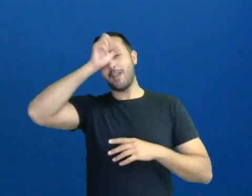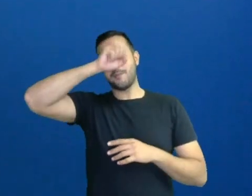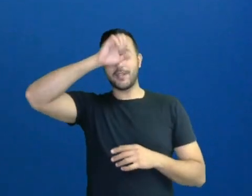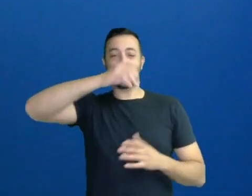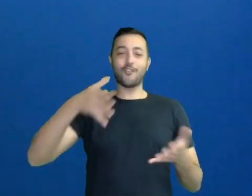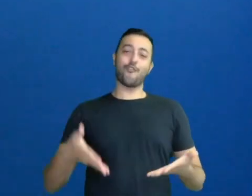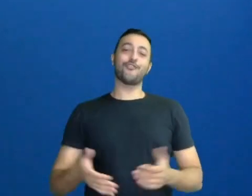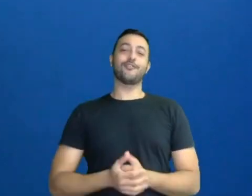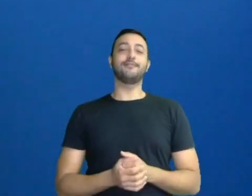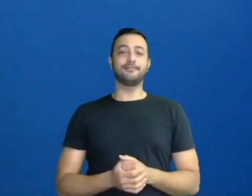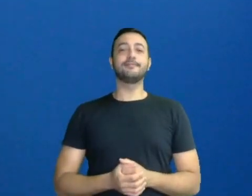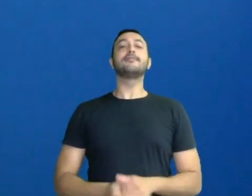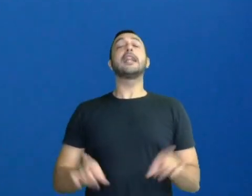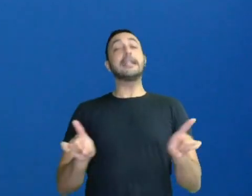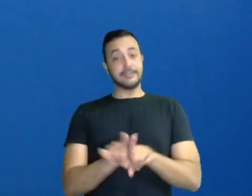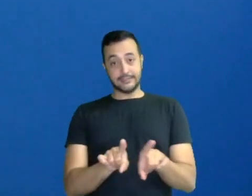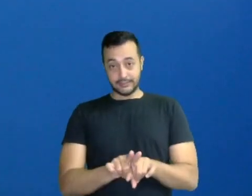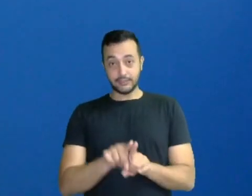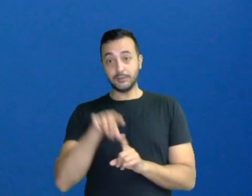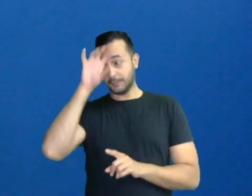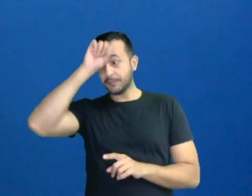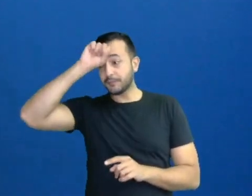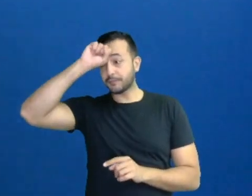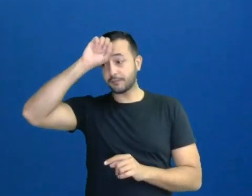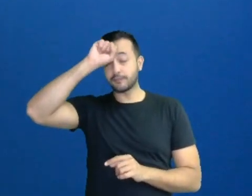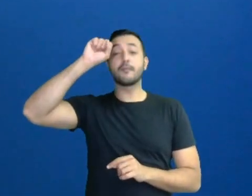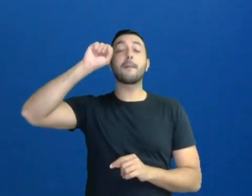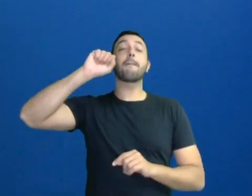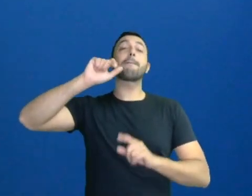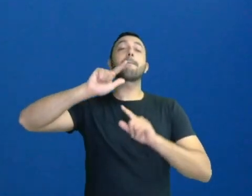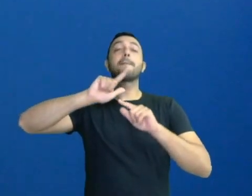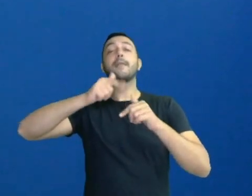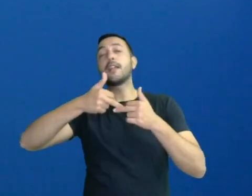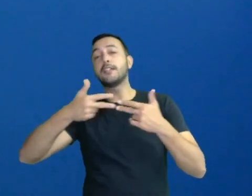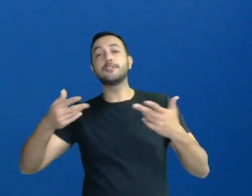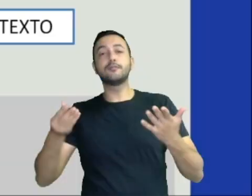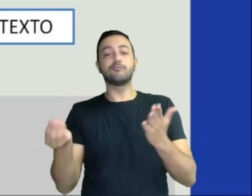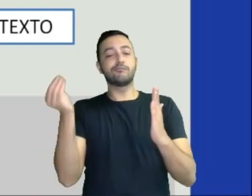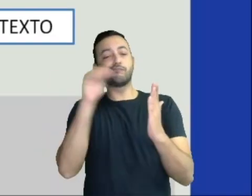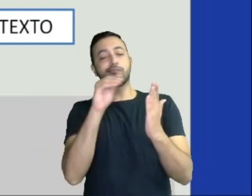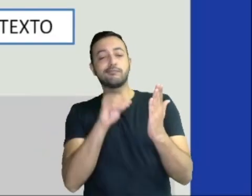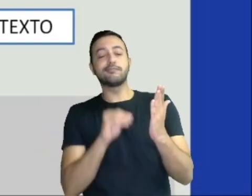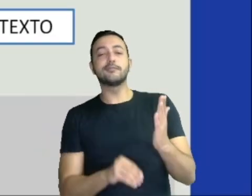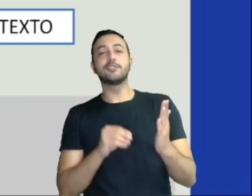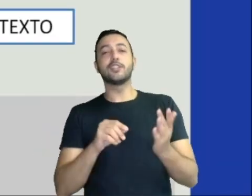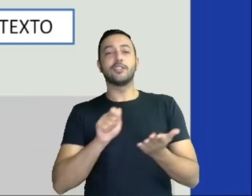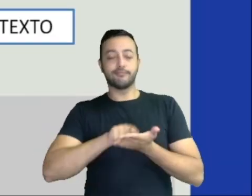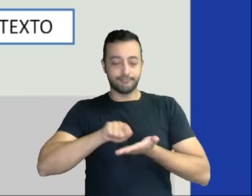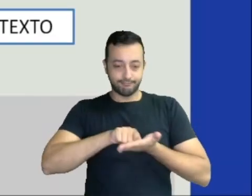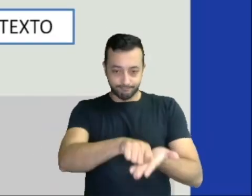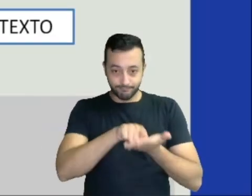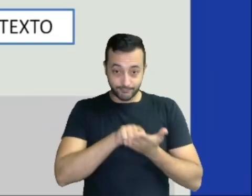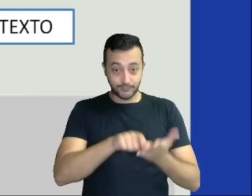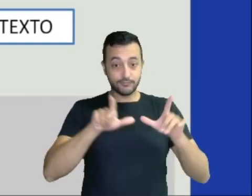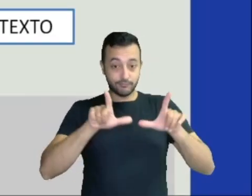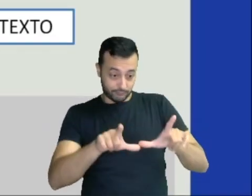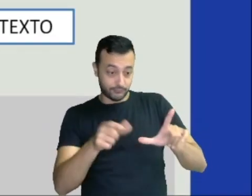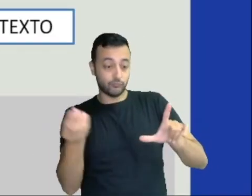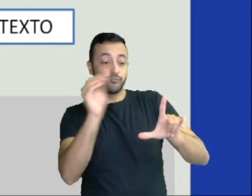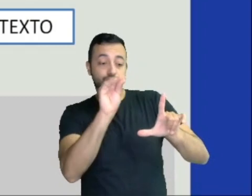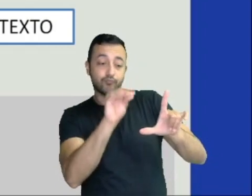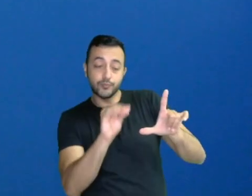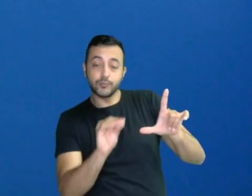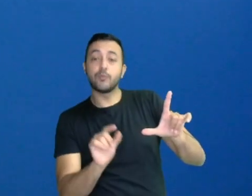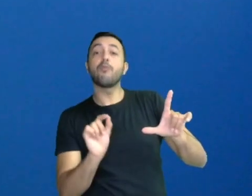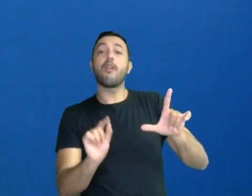aprendeu no nossa aula de hoje aprenderemos também ó sobre os componentes né sobre os itens que estão presentes no bilhete